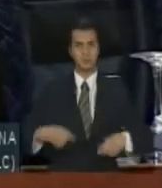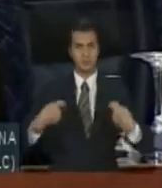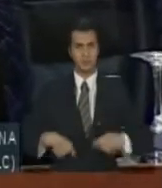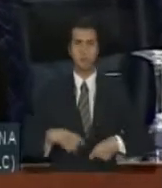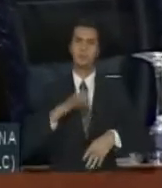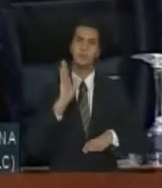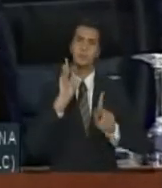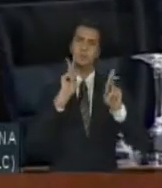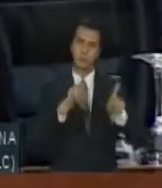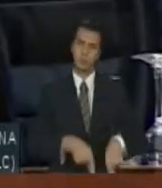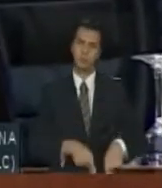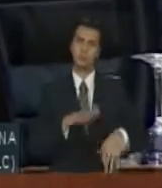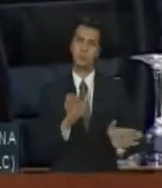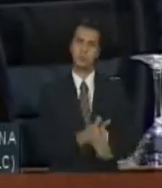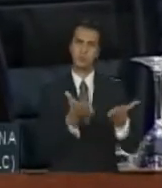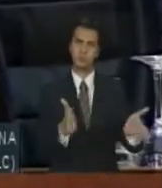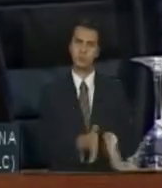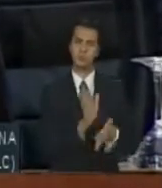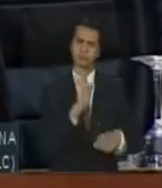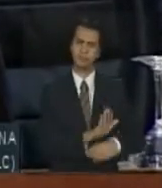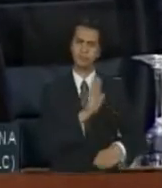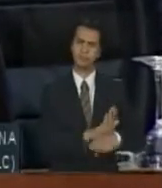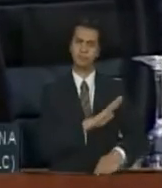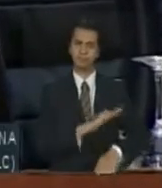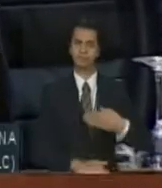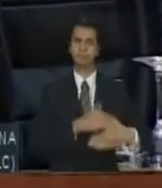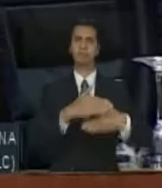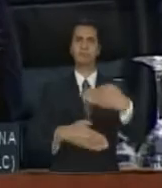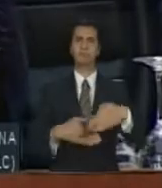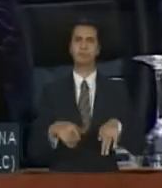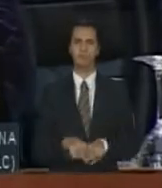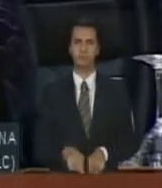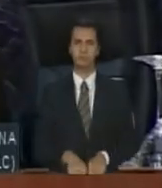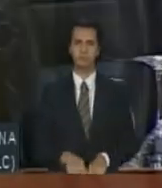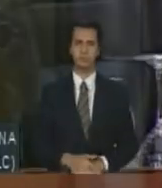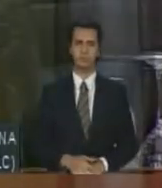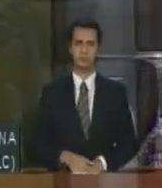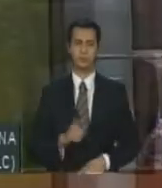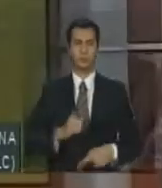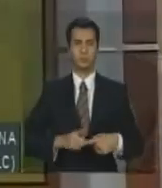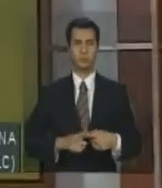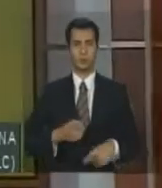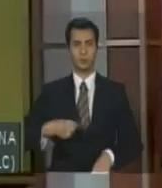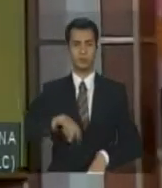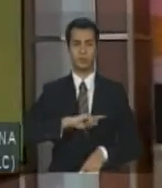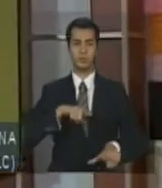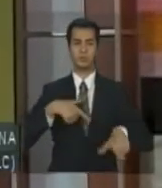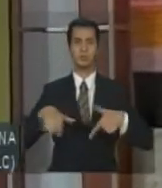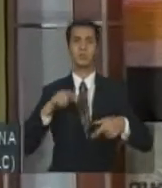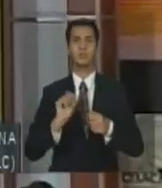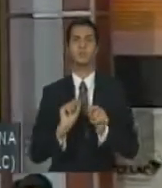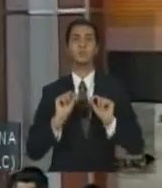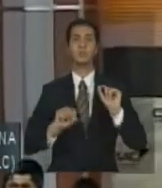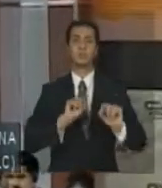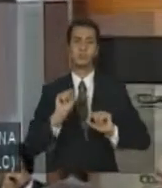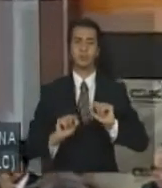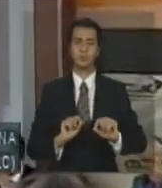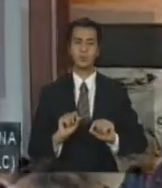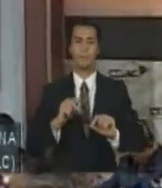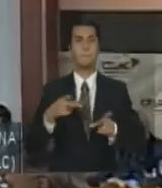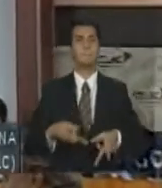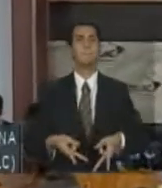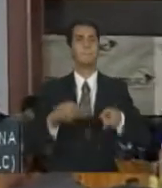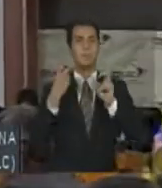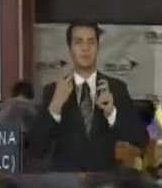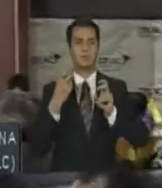retirar milhões da pobreza e da miséria. Porque o que nós estamos fazendo é perceber que